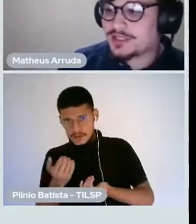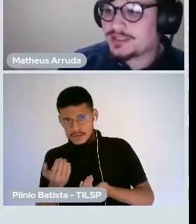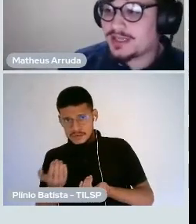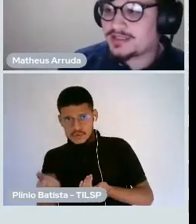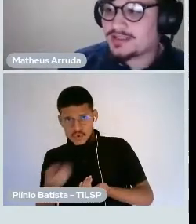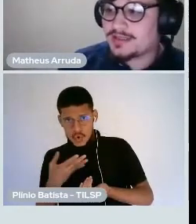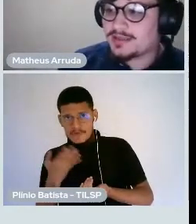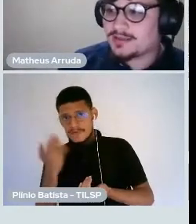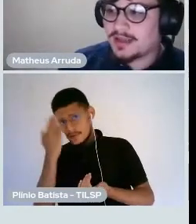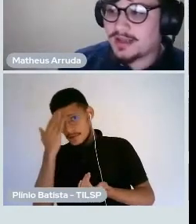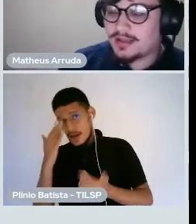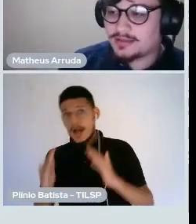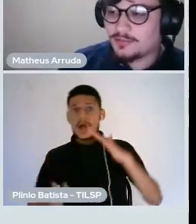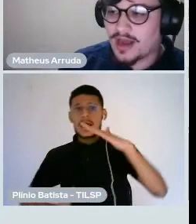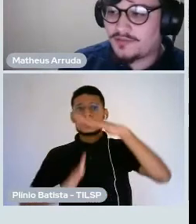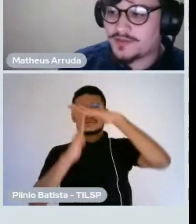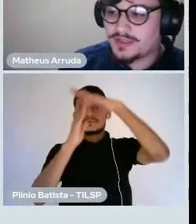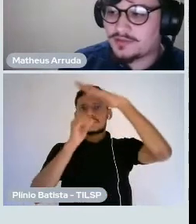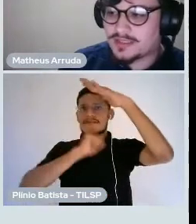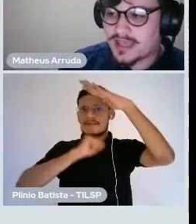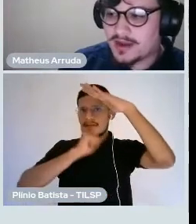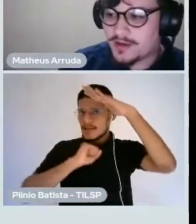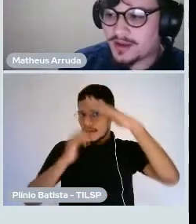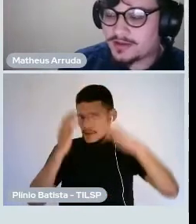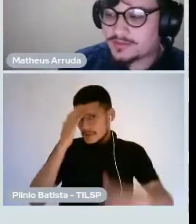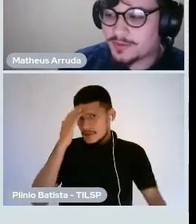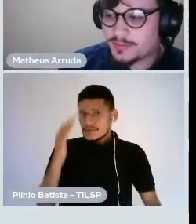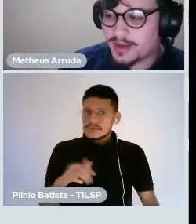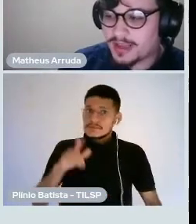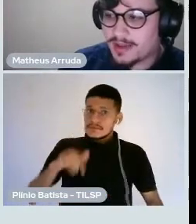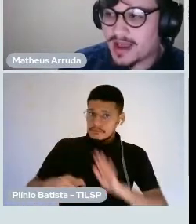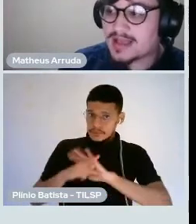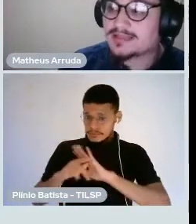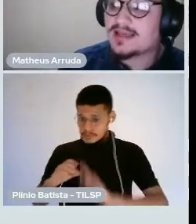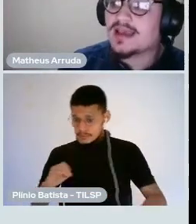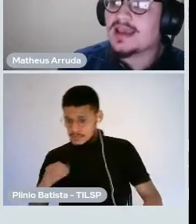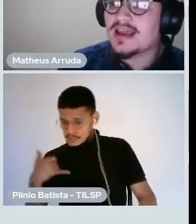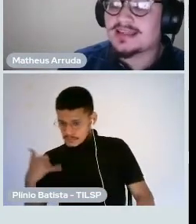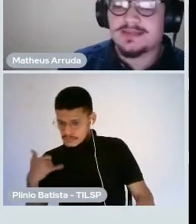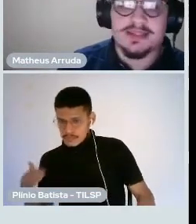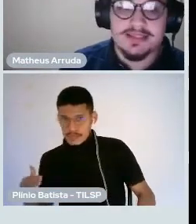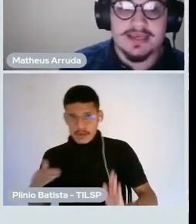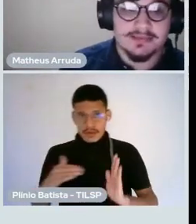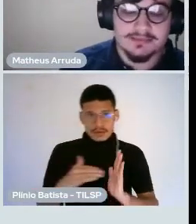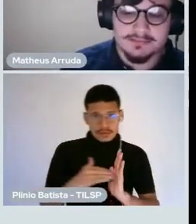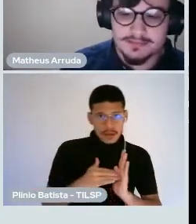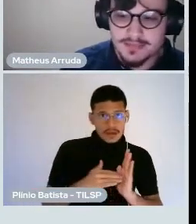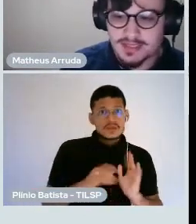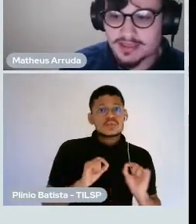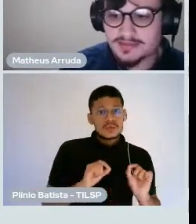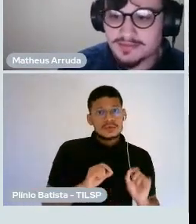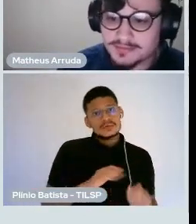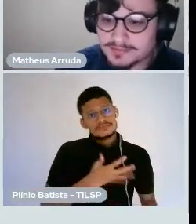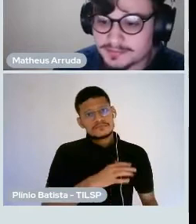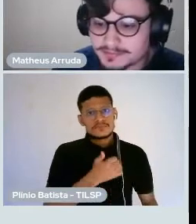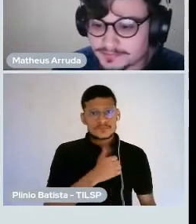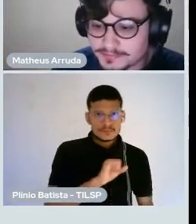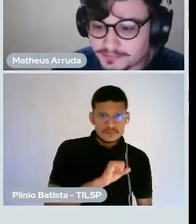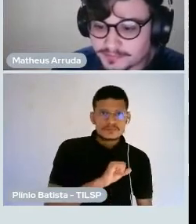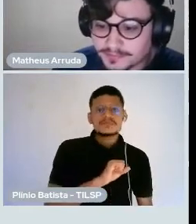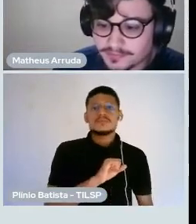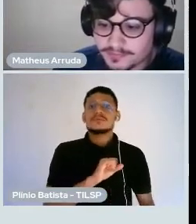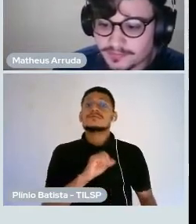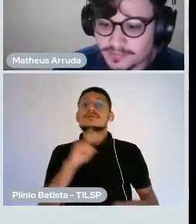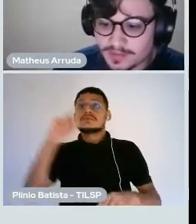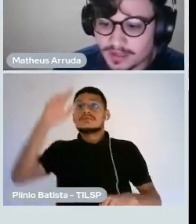Que aqui a gente tem no gráficozinho de 0 anos, o primeiro aqui é a base, e lá em cima de 100, certo?